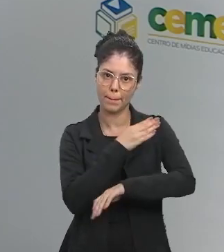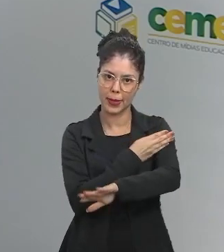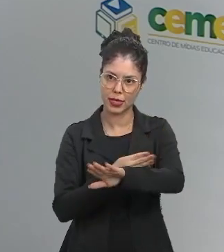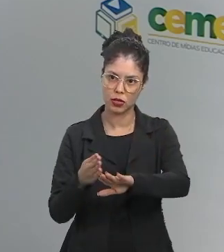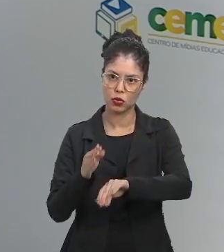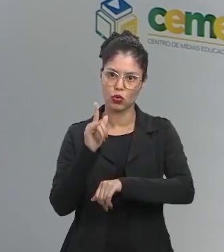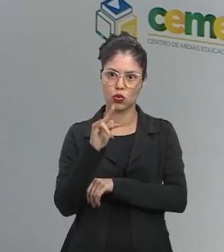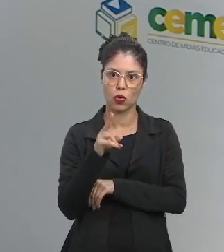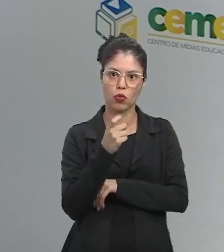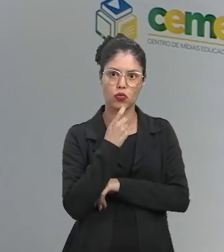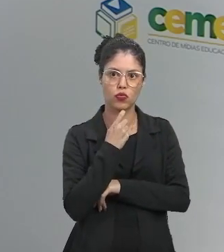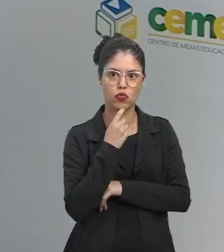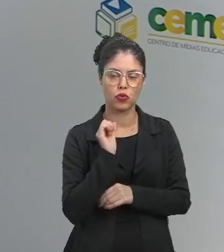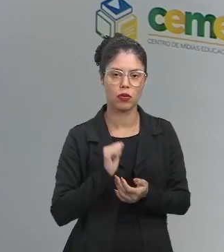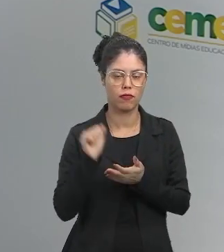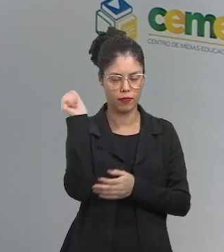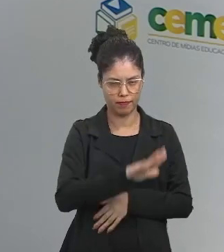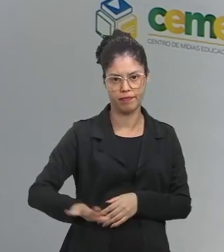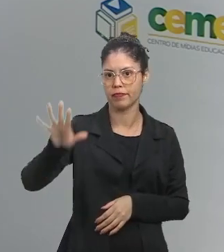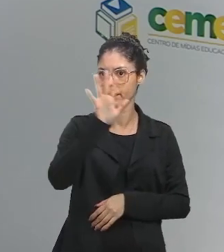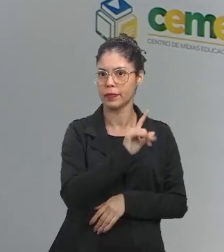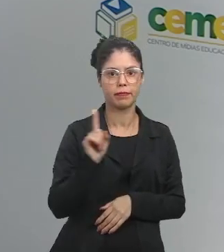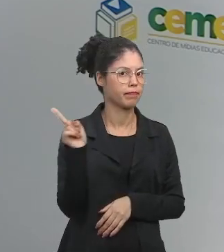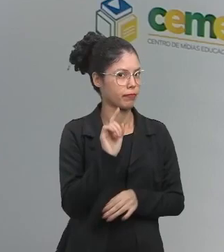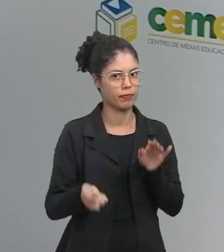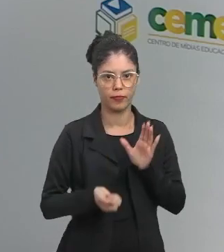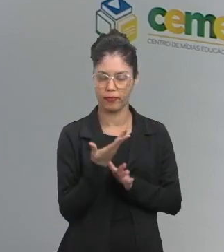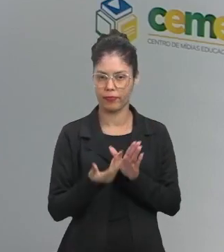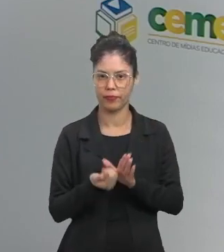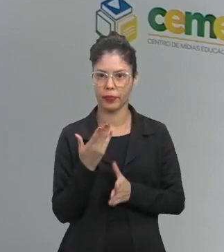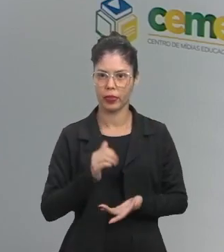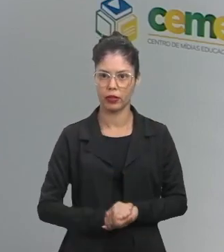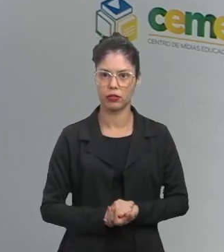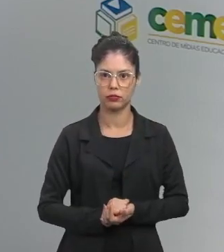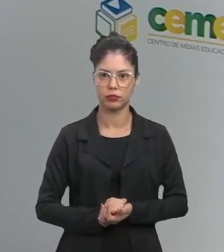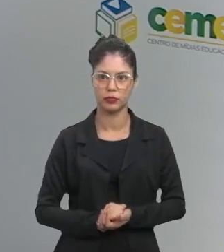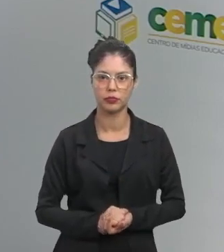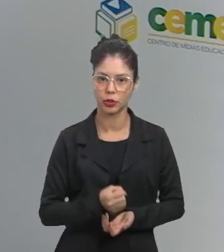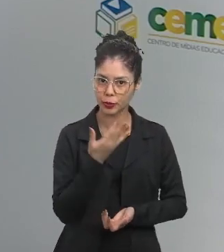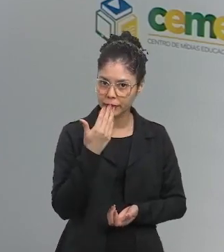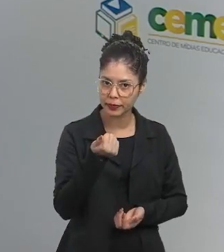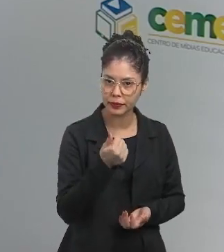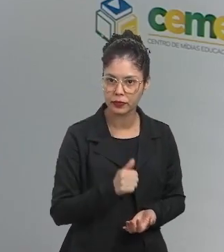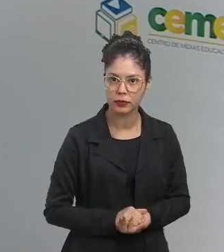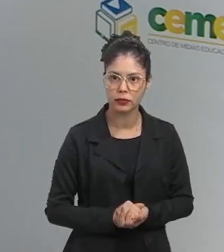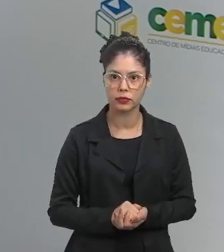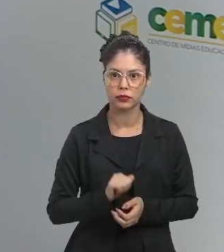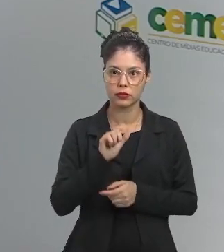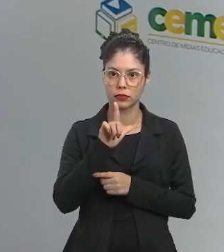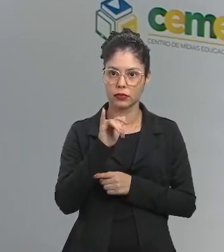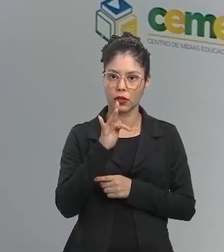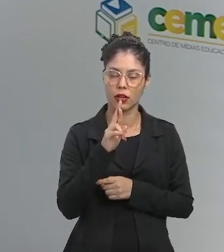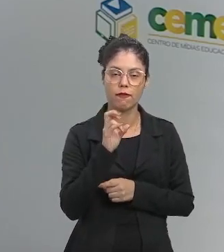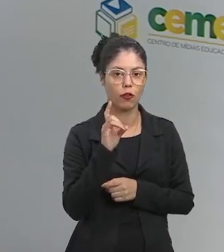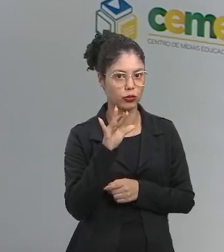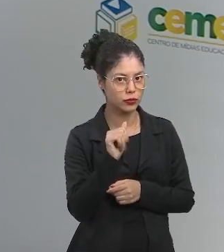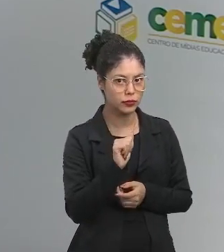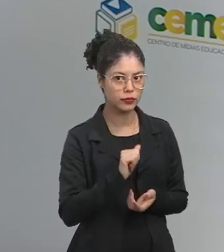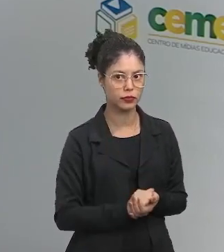brancos, em geral, não vão produzir anticorpos. Tá? Linfócitos vão